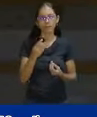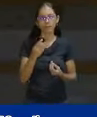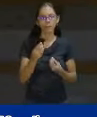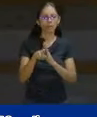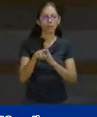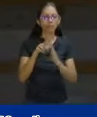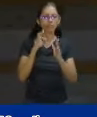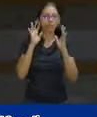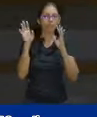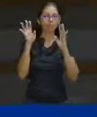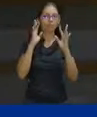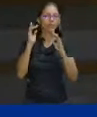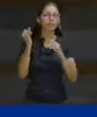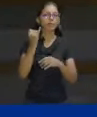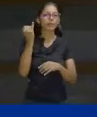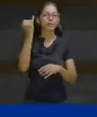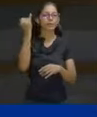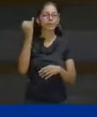análise.